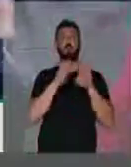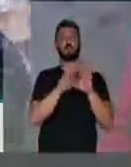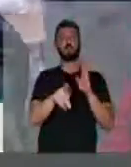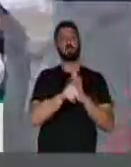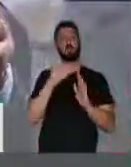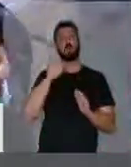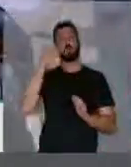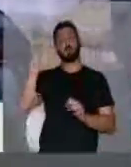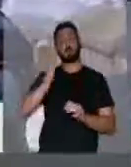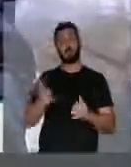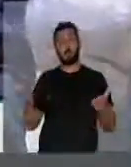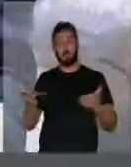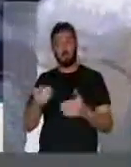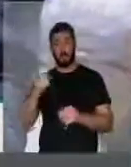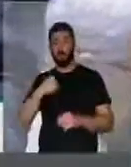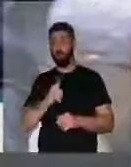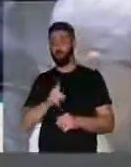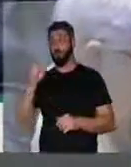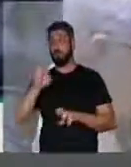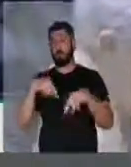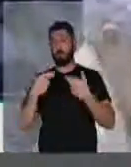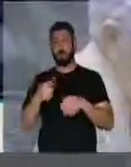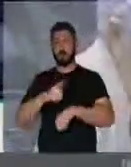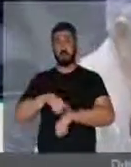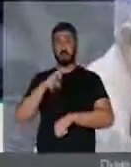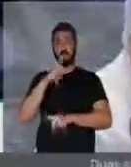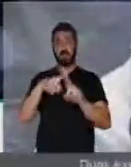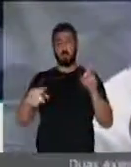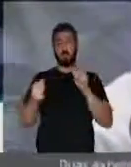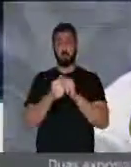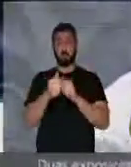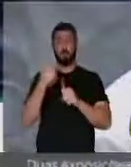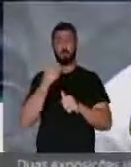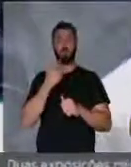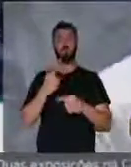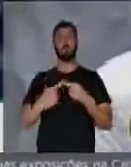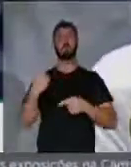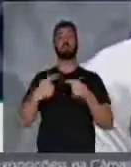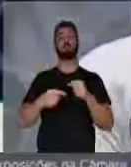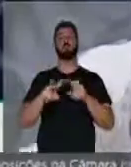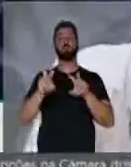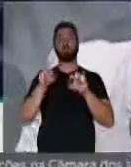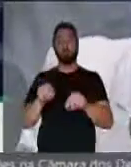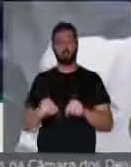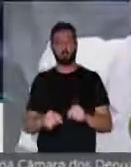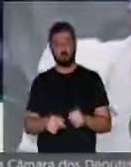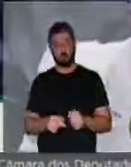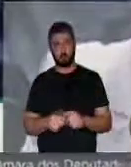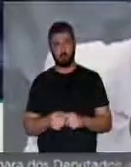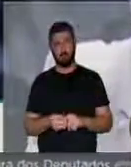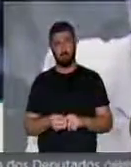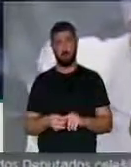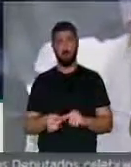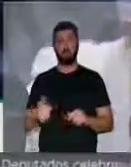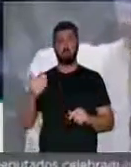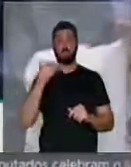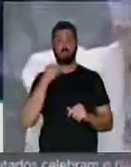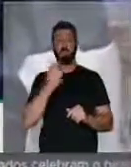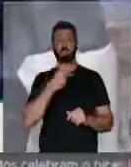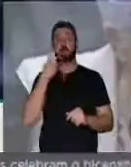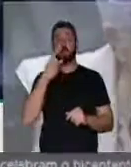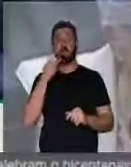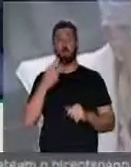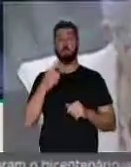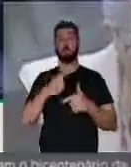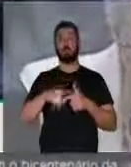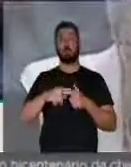do Brasil. Agora eu estou indo para uma reunião 5:30 com a direção do banco para discutir essa questão. O banco está alegando um problema